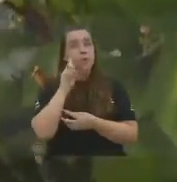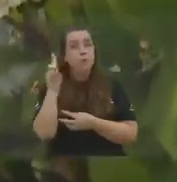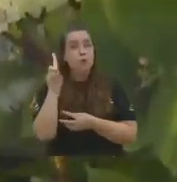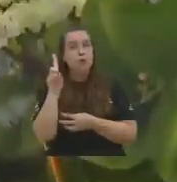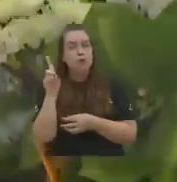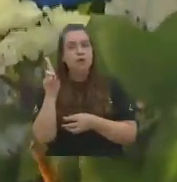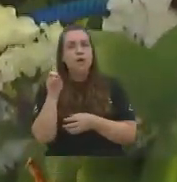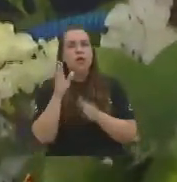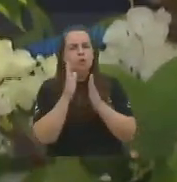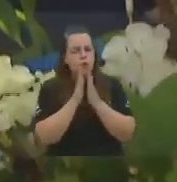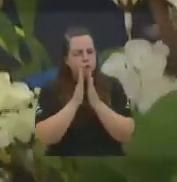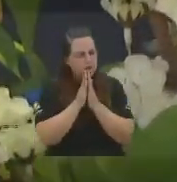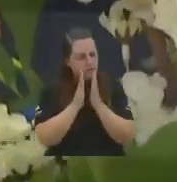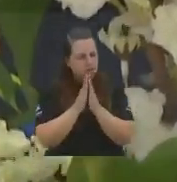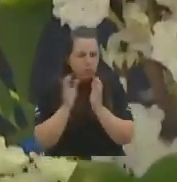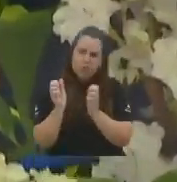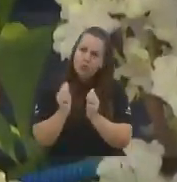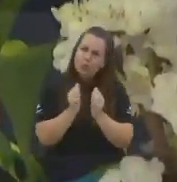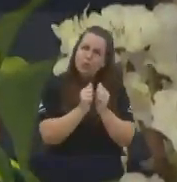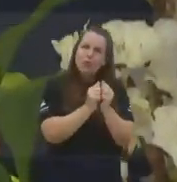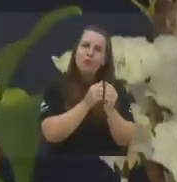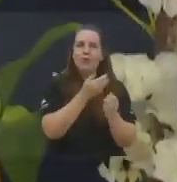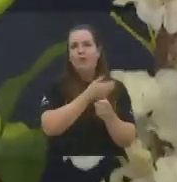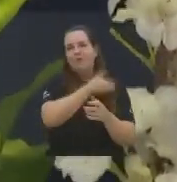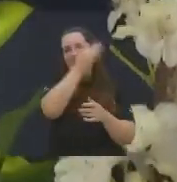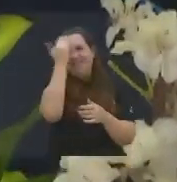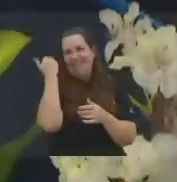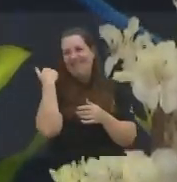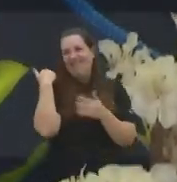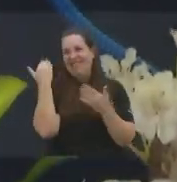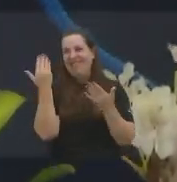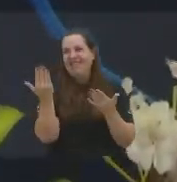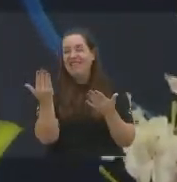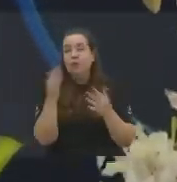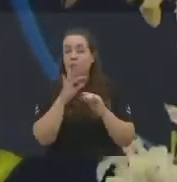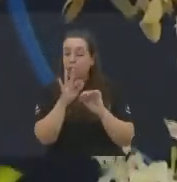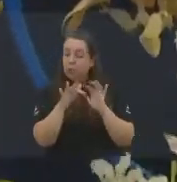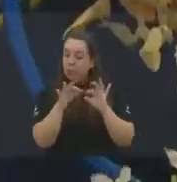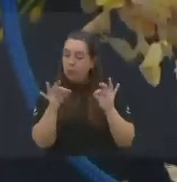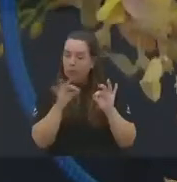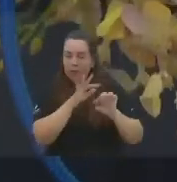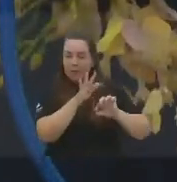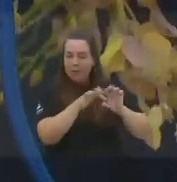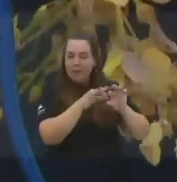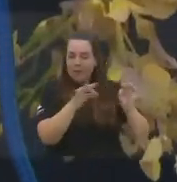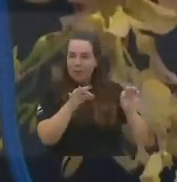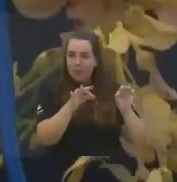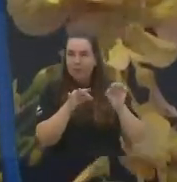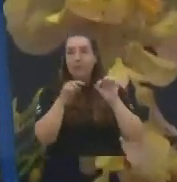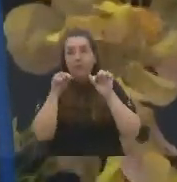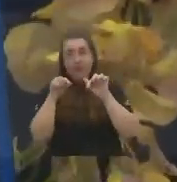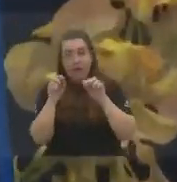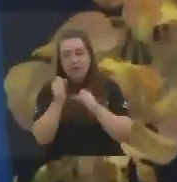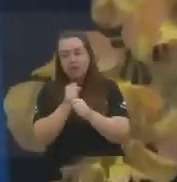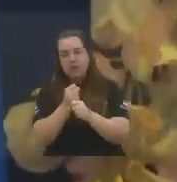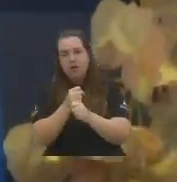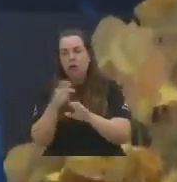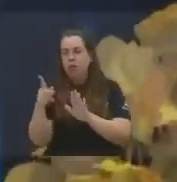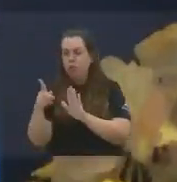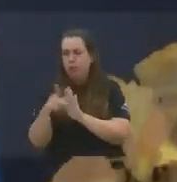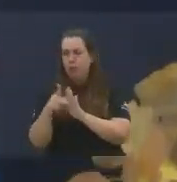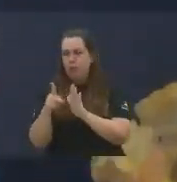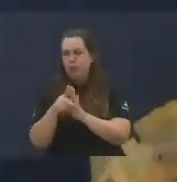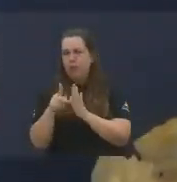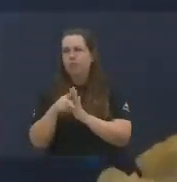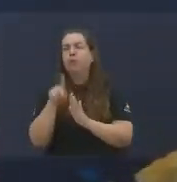esta peregrinação com Nossa Senhora, neste ano aqui evocado com o trecho